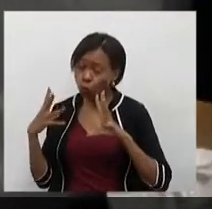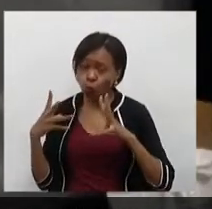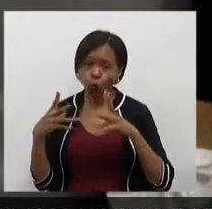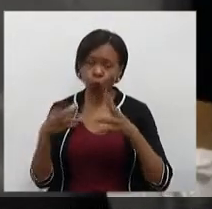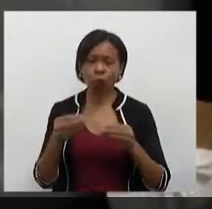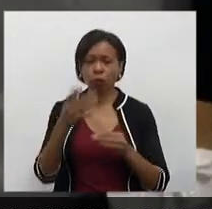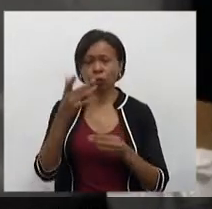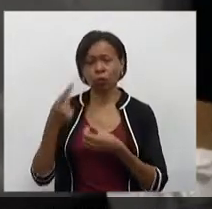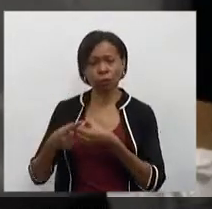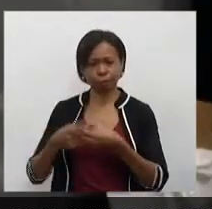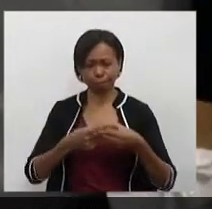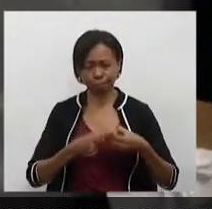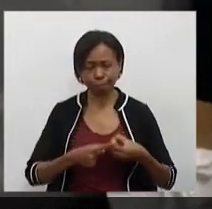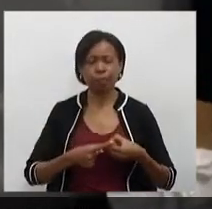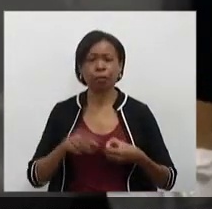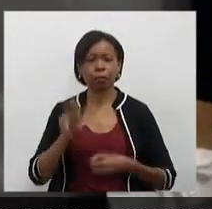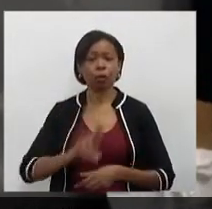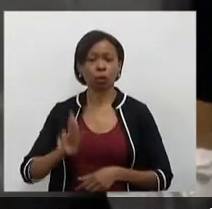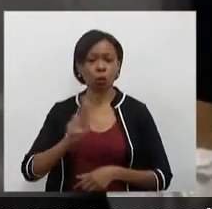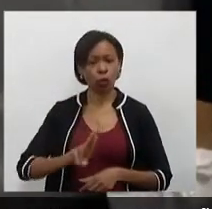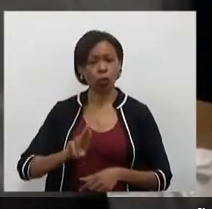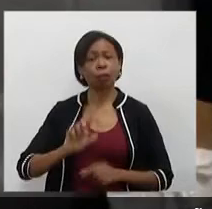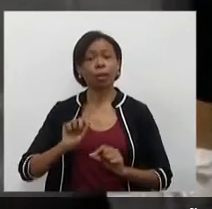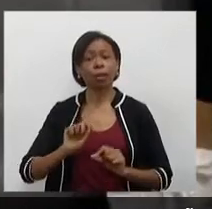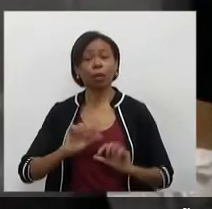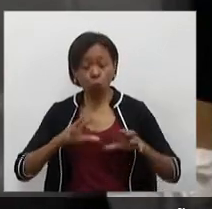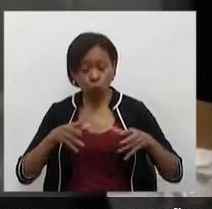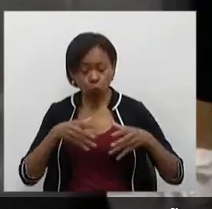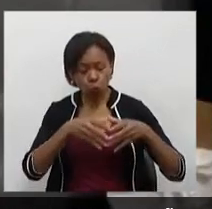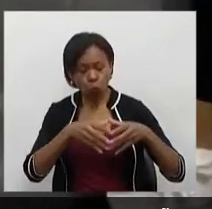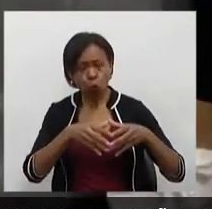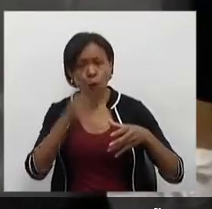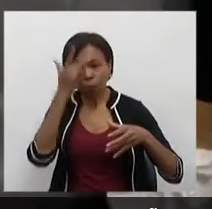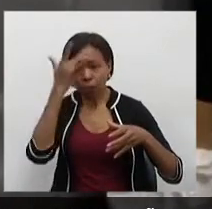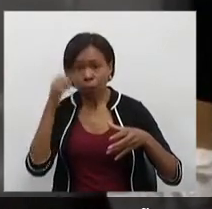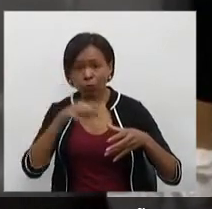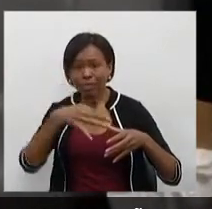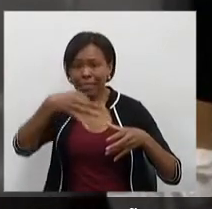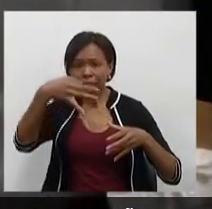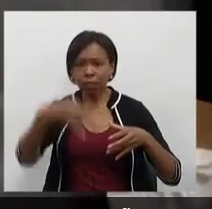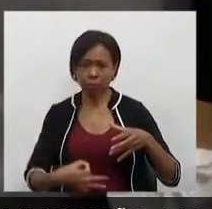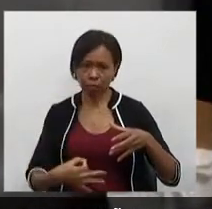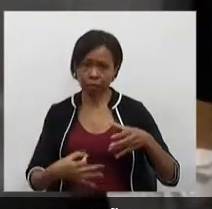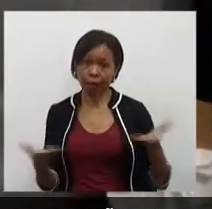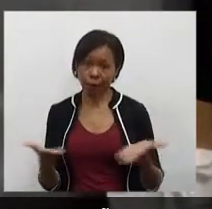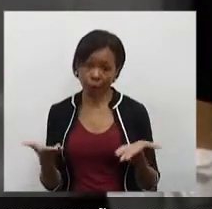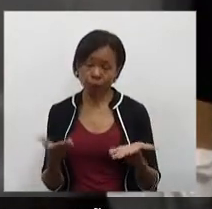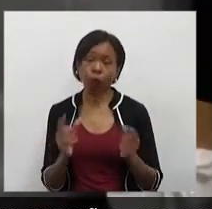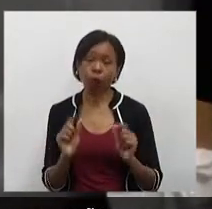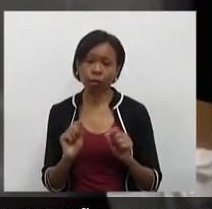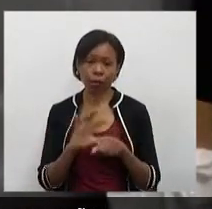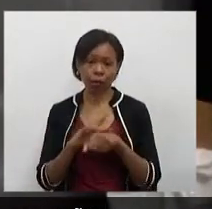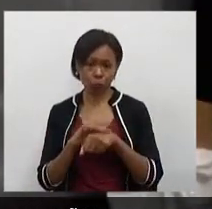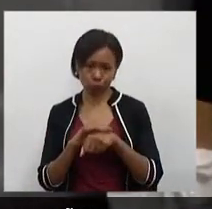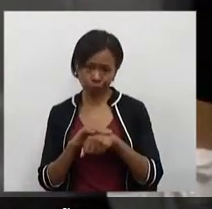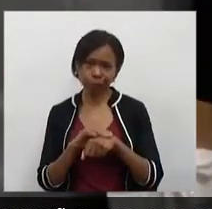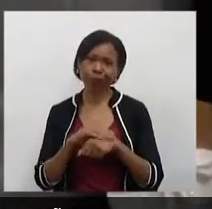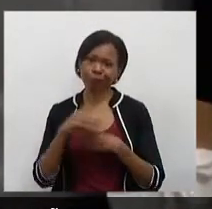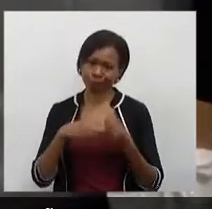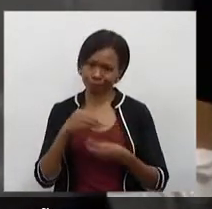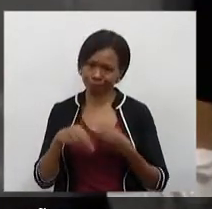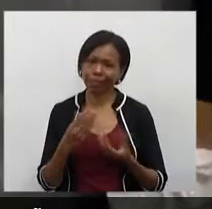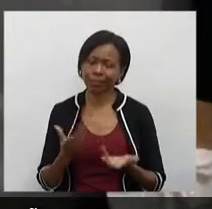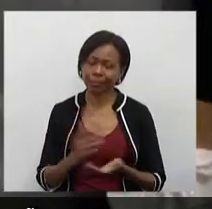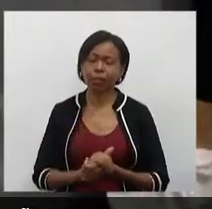os municípios utilizando essa vacina para as populações específicas, no caso agora as populações com comorbidade. Então, estamos abertos,